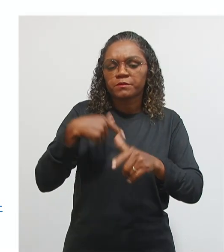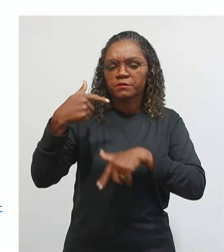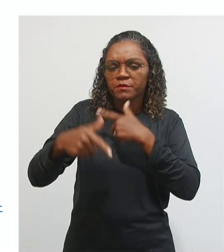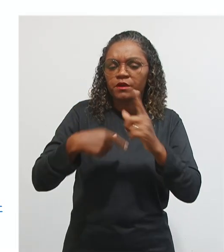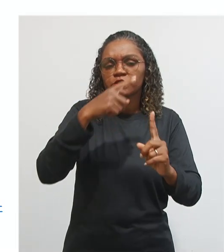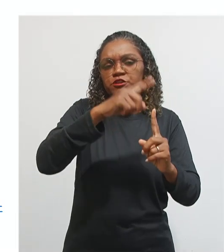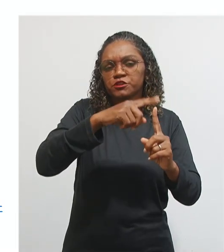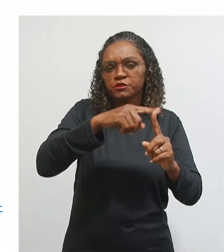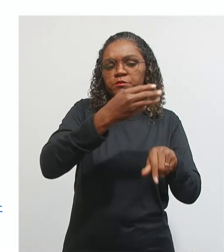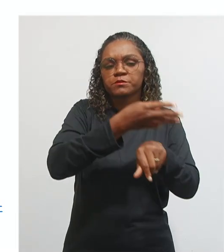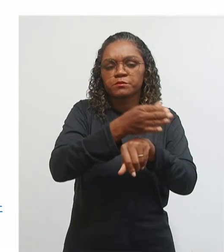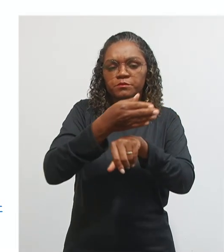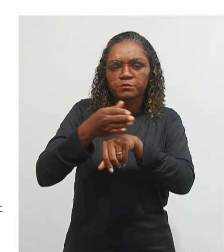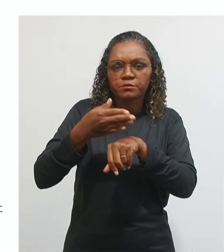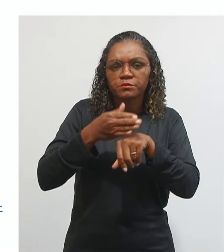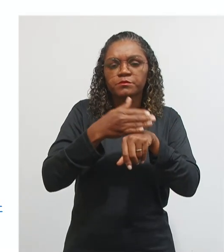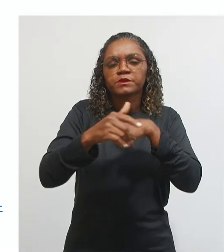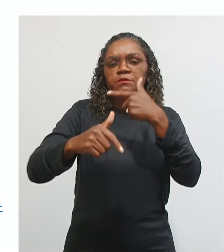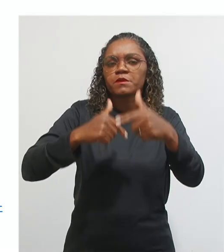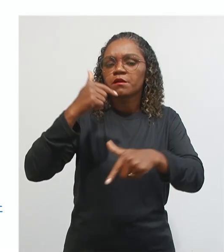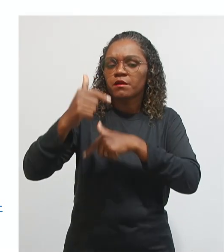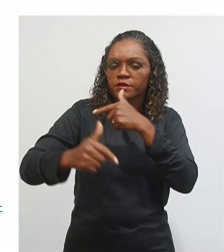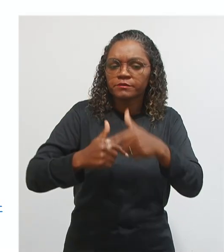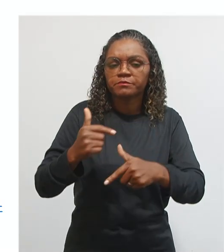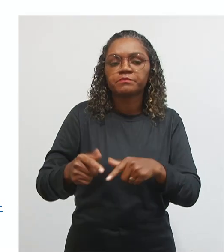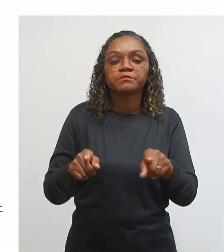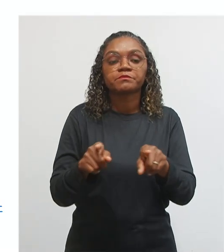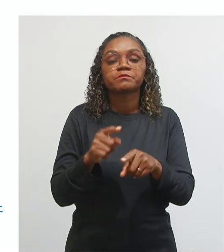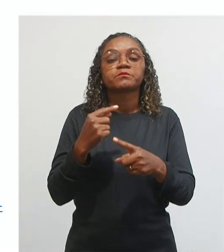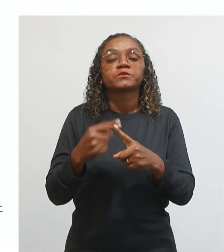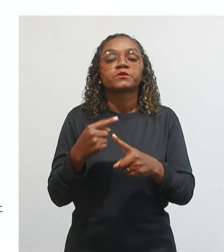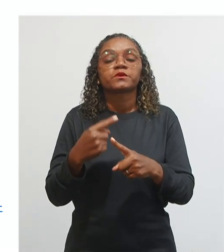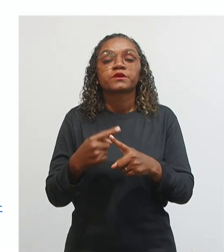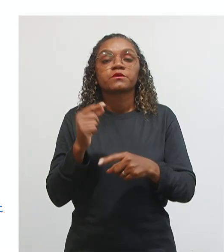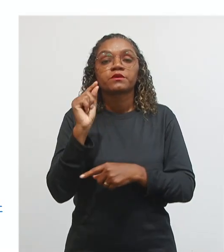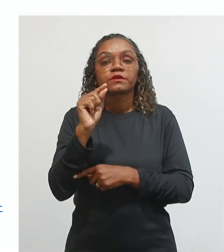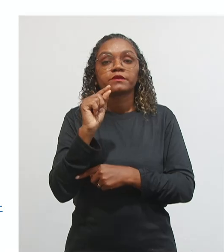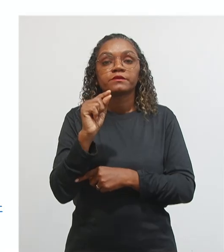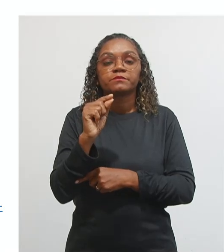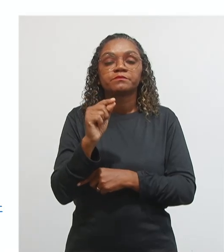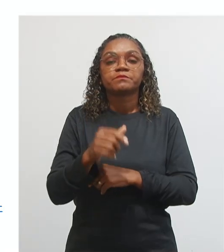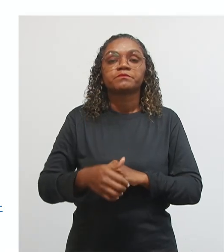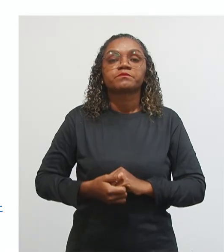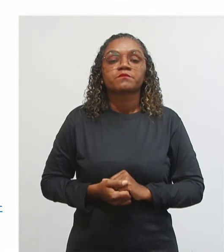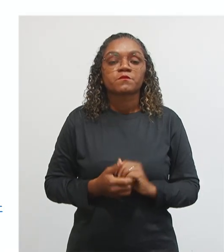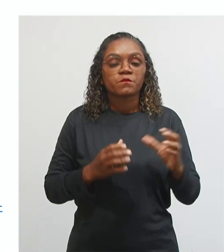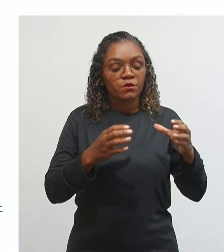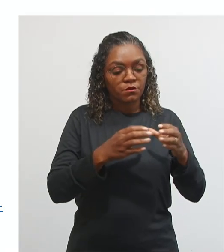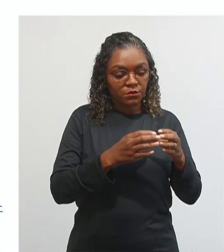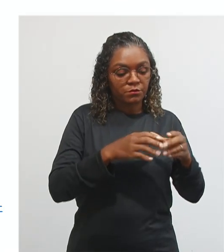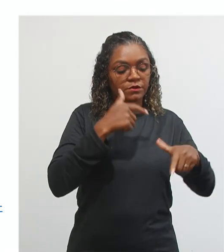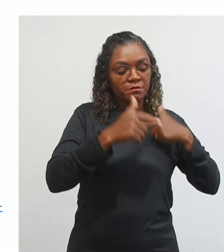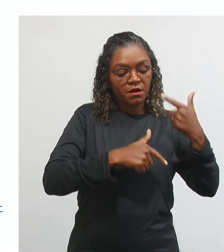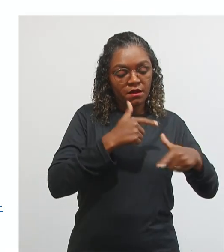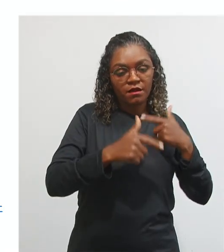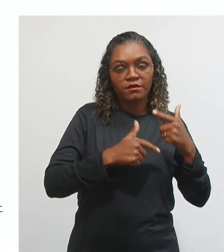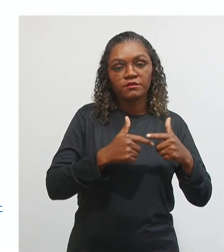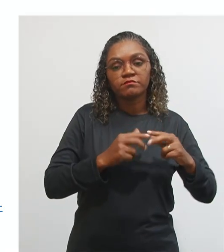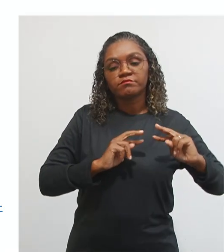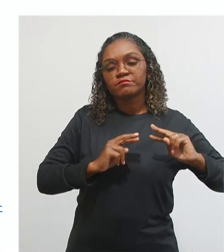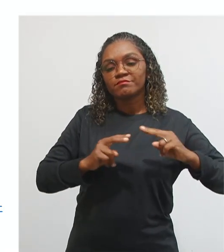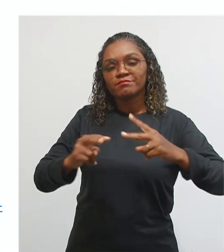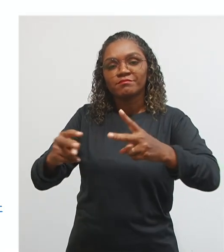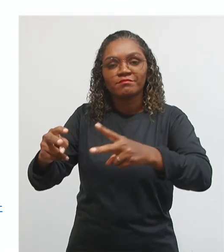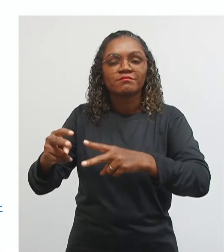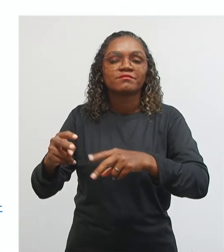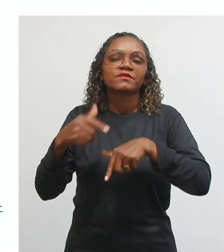né? O fluxo, a metodologia de trabalho. Para quê? Para que isso seja passado de uma pessoa para outra, de um funcionário para